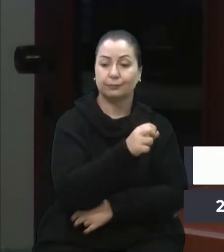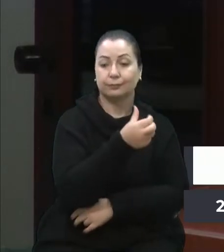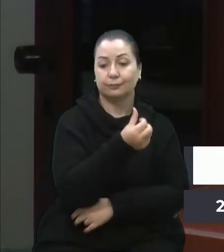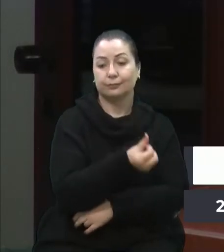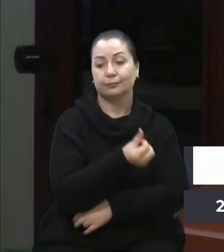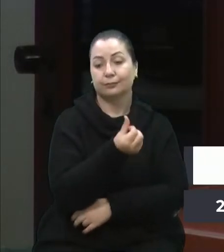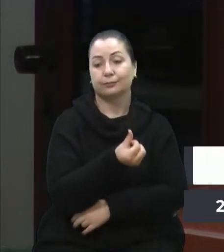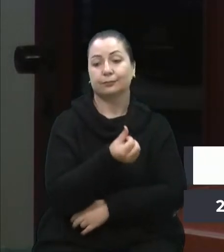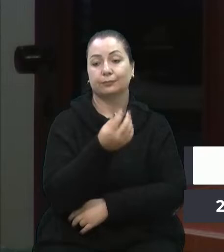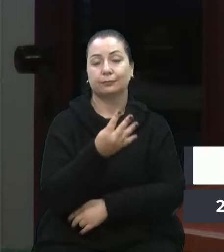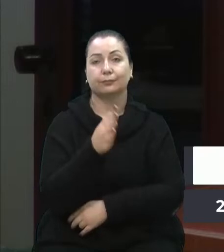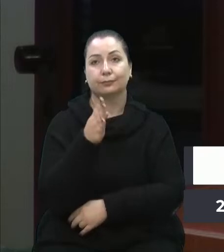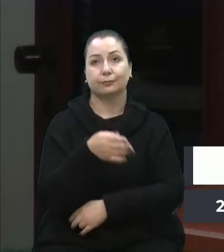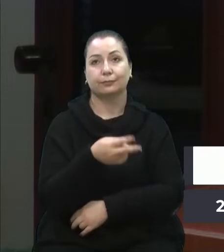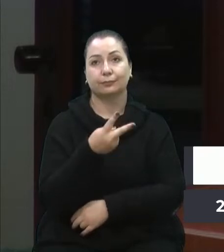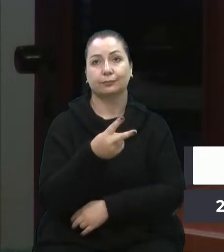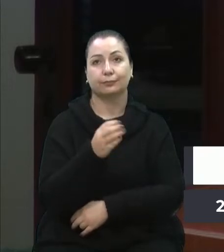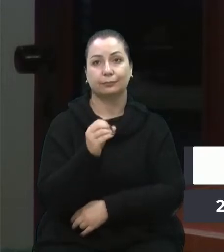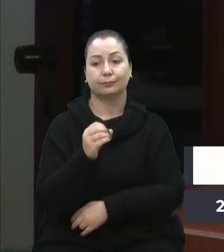8.664/2021, PPA